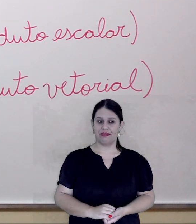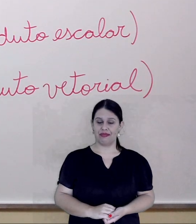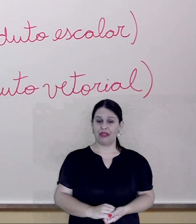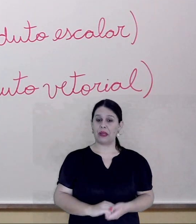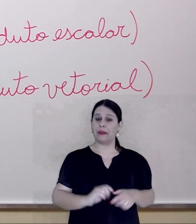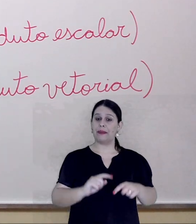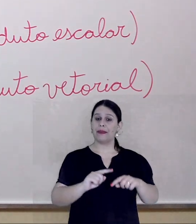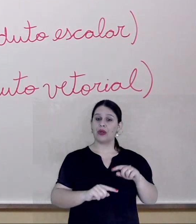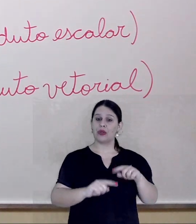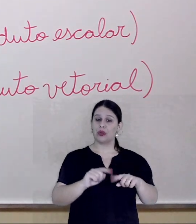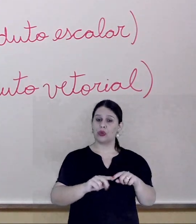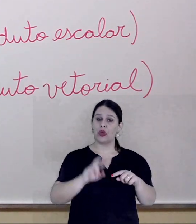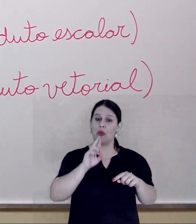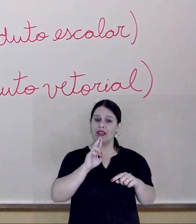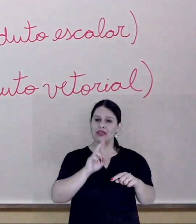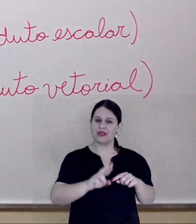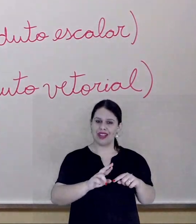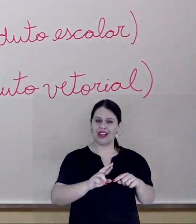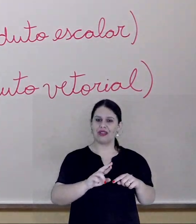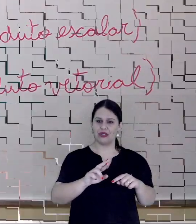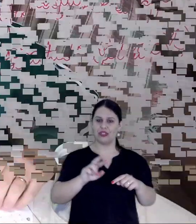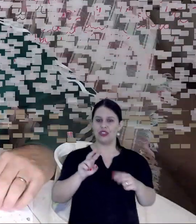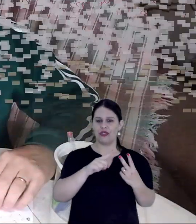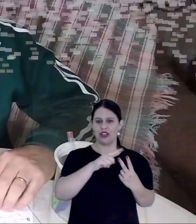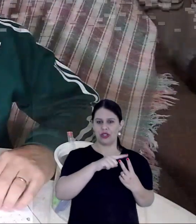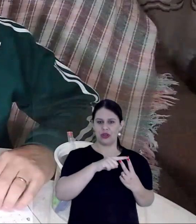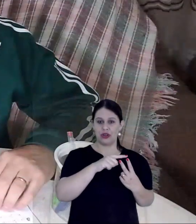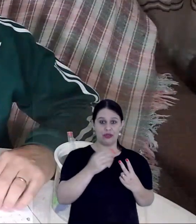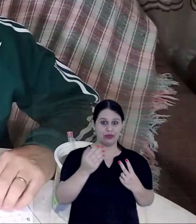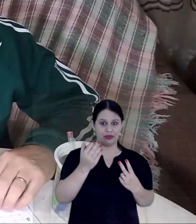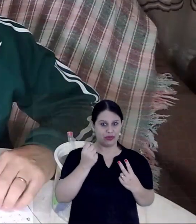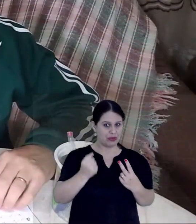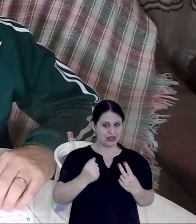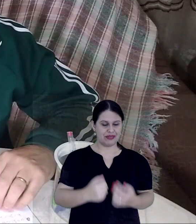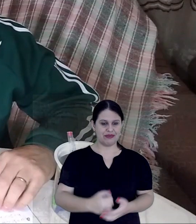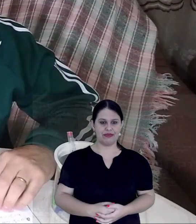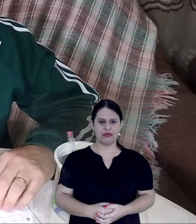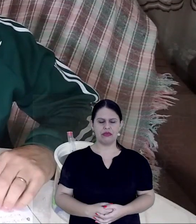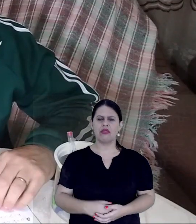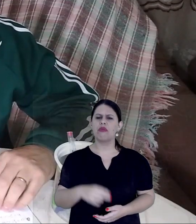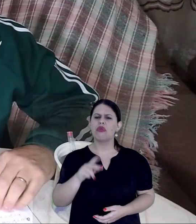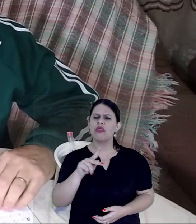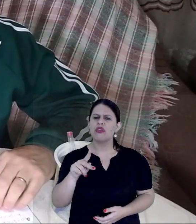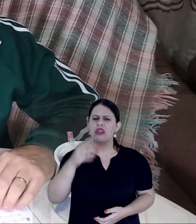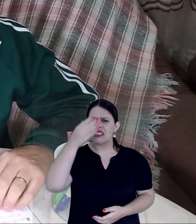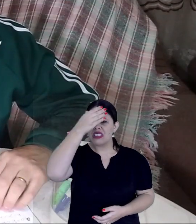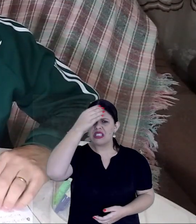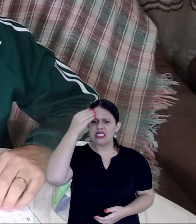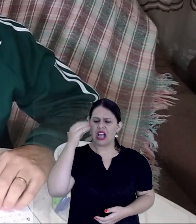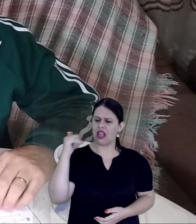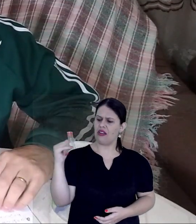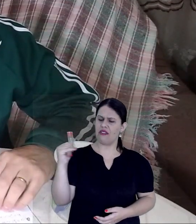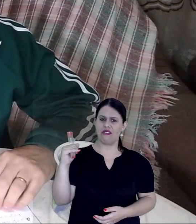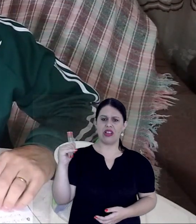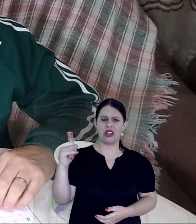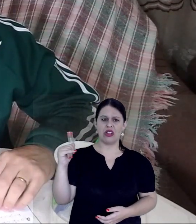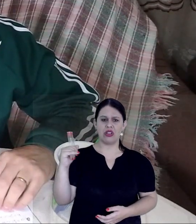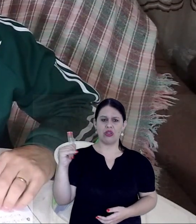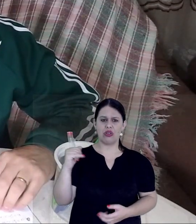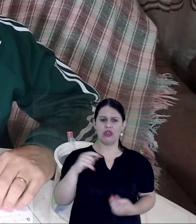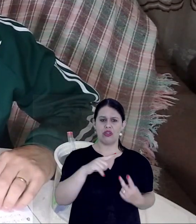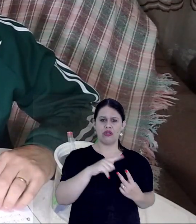Produto de vetores. Vamos lá, pessoal? Professor, o senhor esqueceu de falar de subtração de